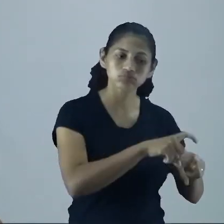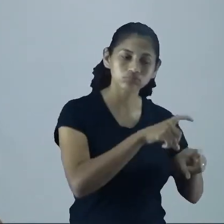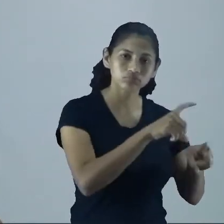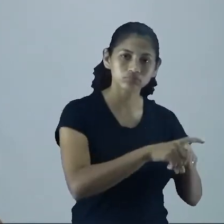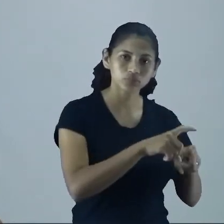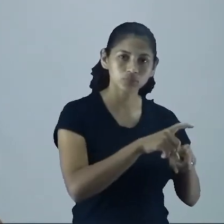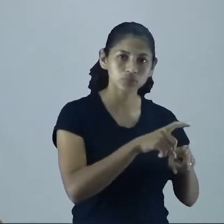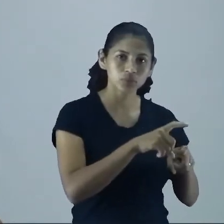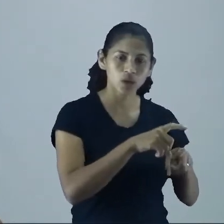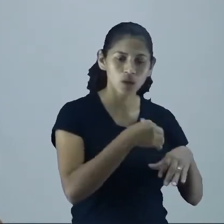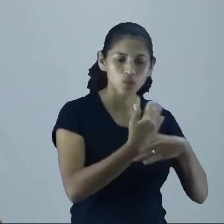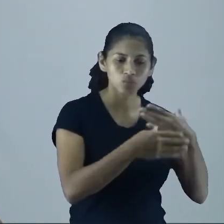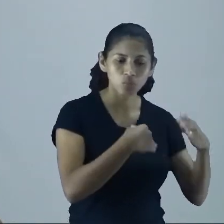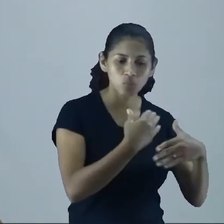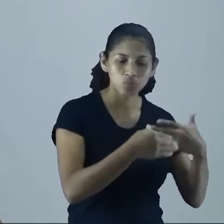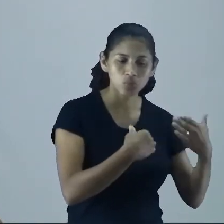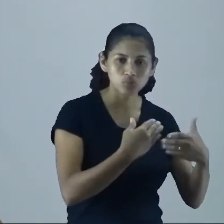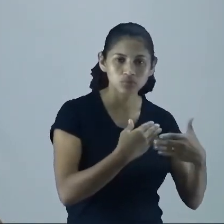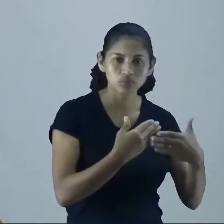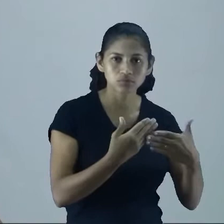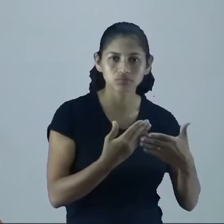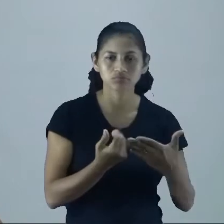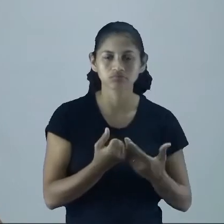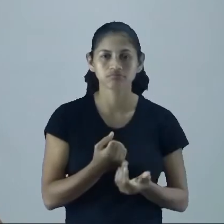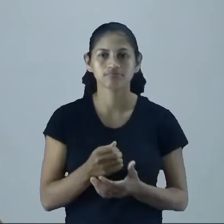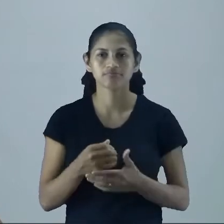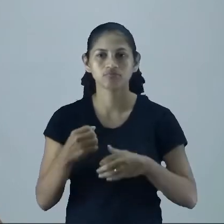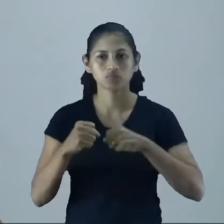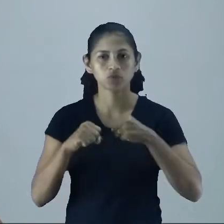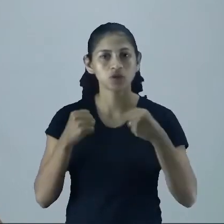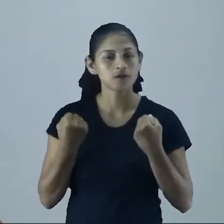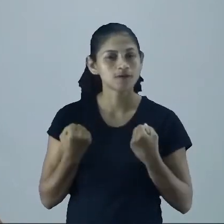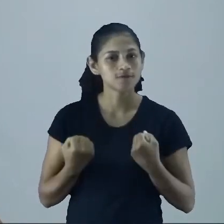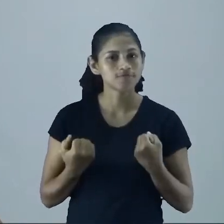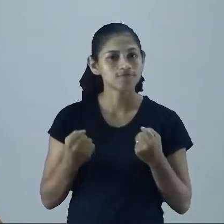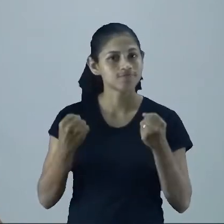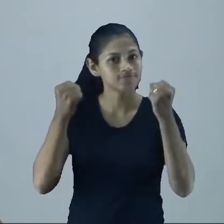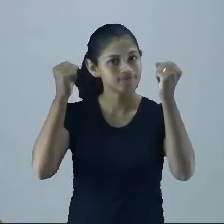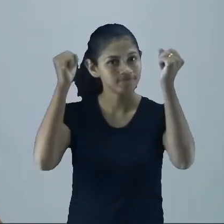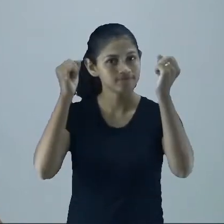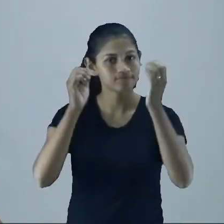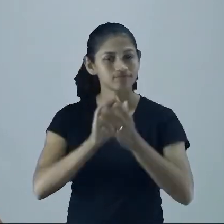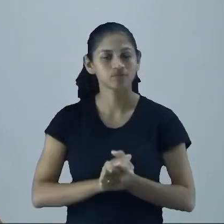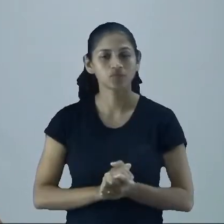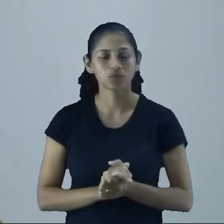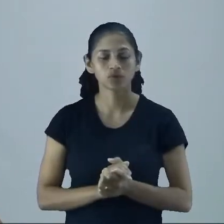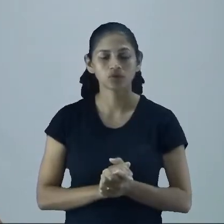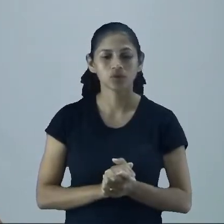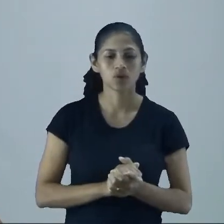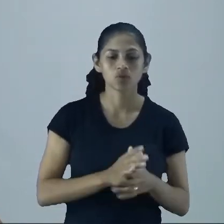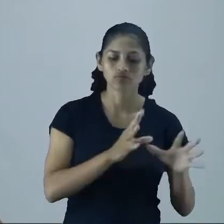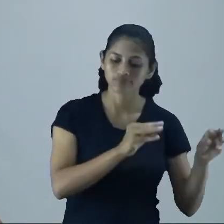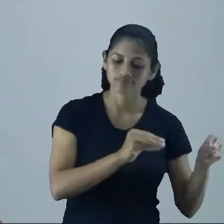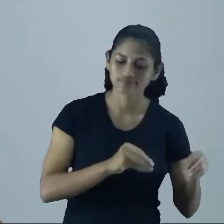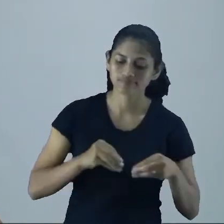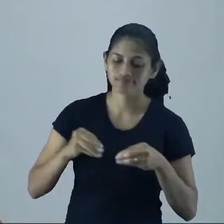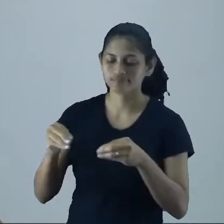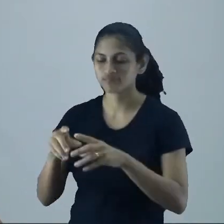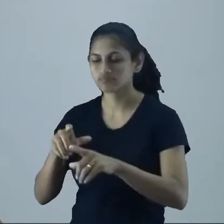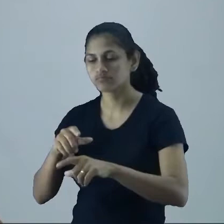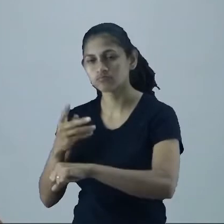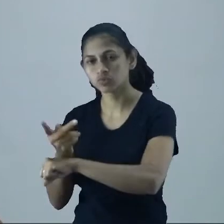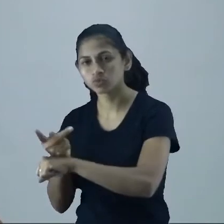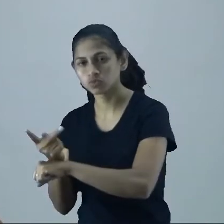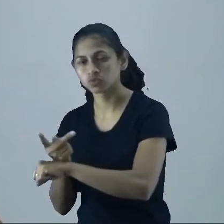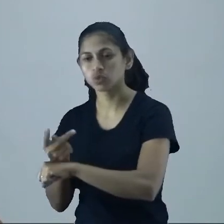em busca de condições de vida melhores na cidade. Então, elas foram saindo do campo para tentar conseguir um emprego melhor, oferecer condições de